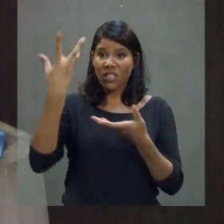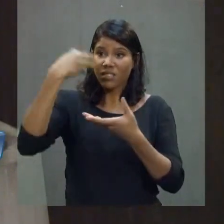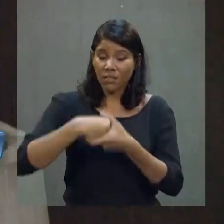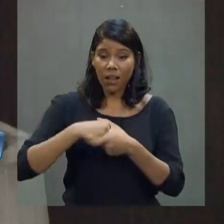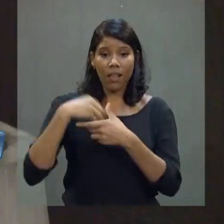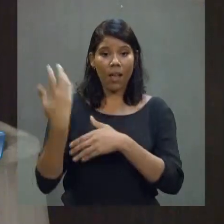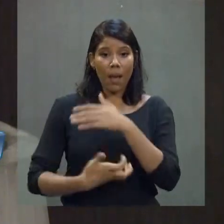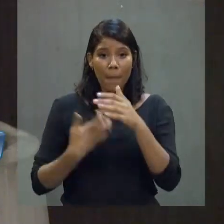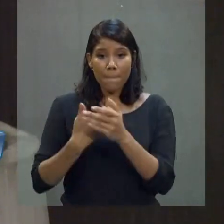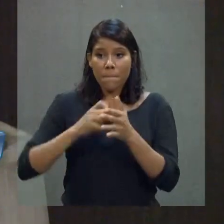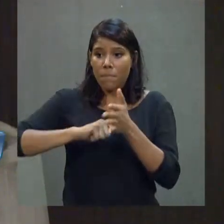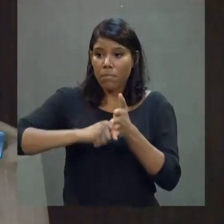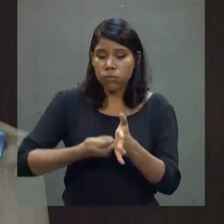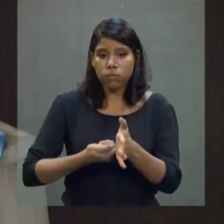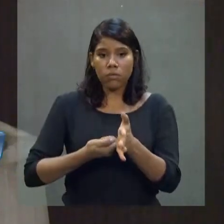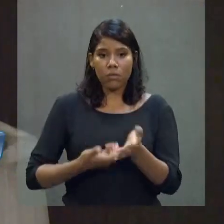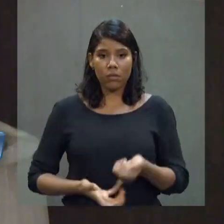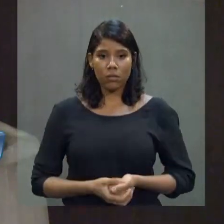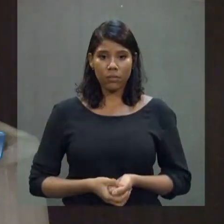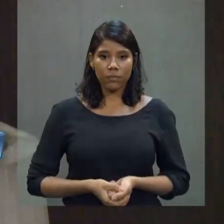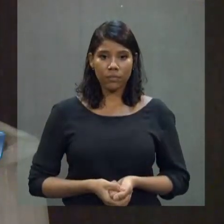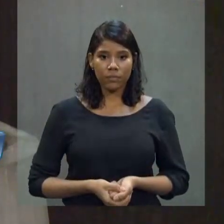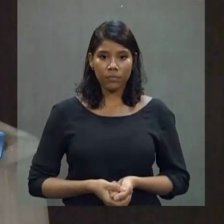horas sem poder sair. A Luminor